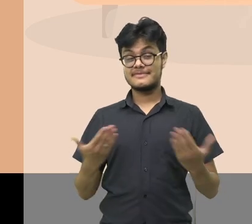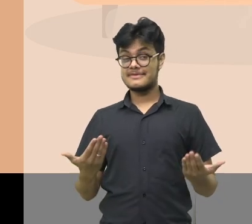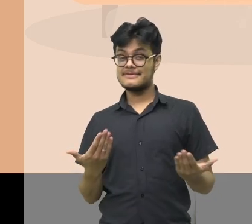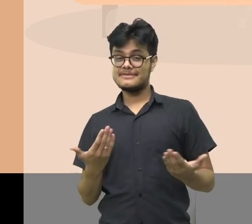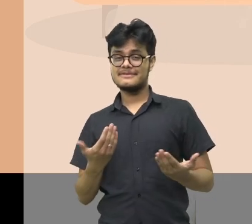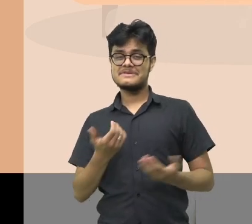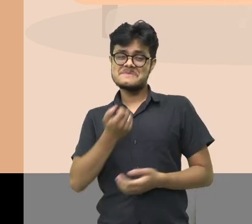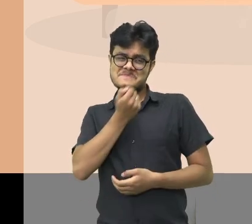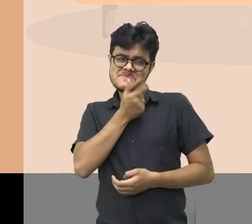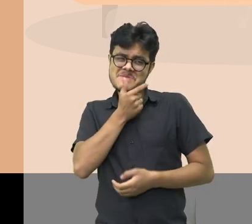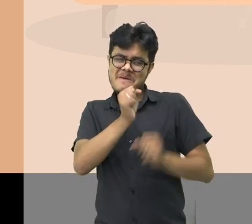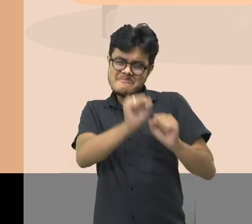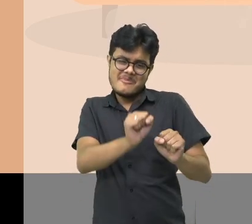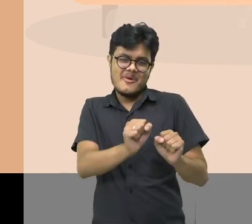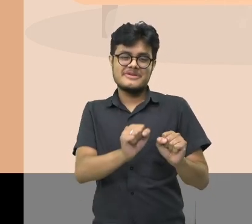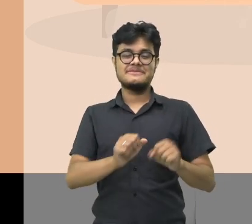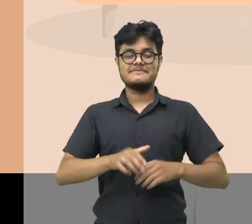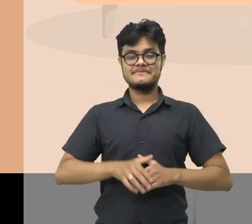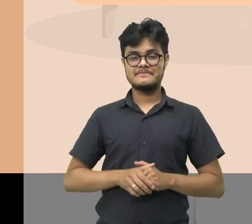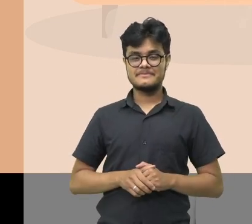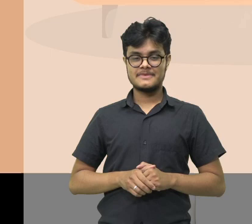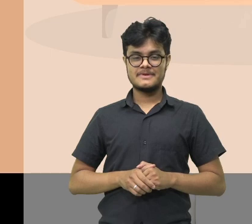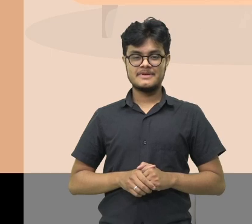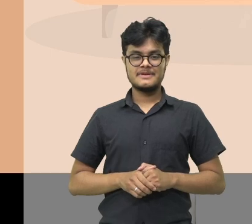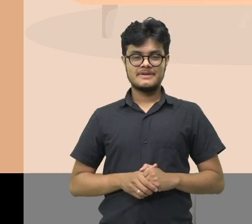Coloco sim, minha filha, pode deixar.